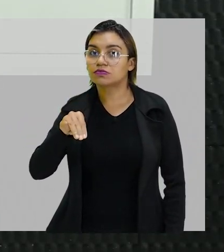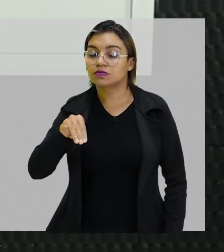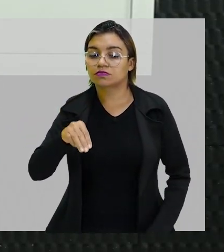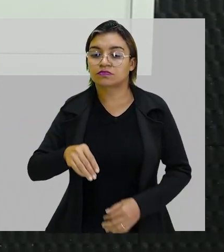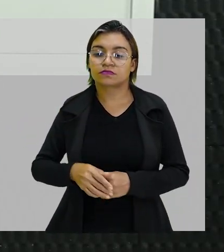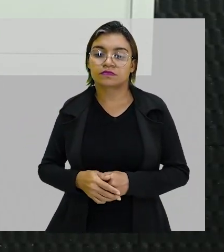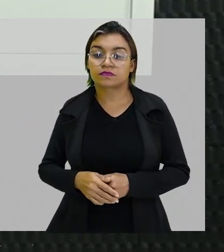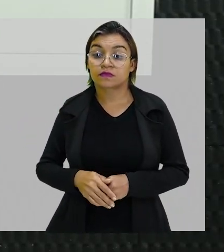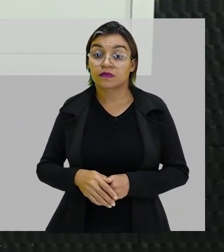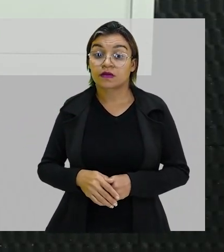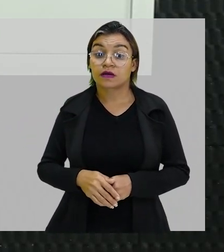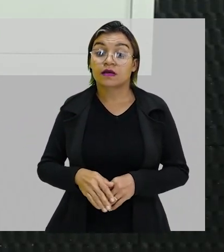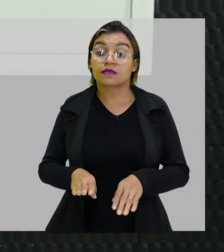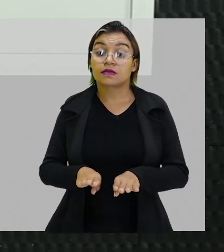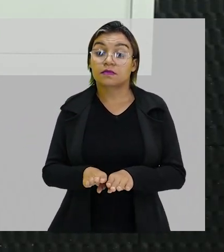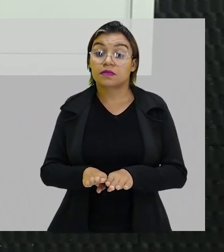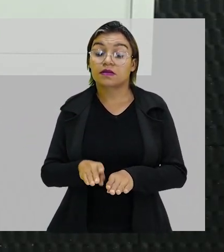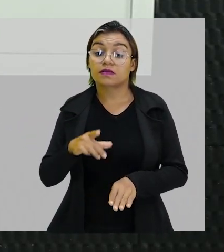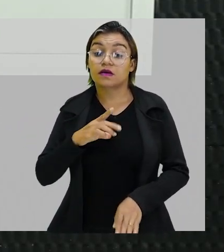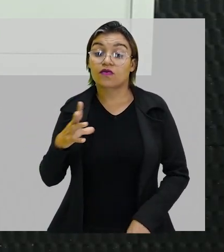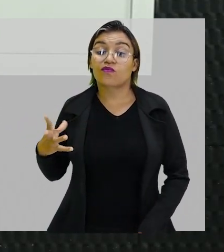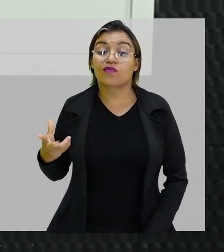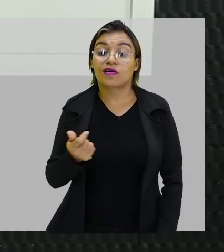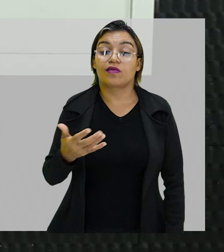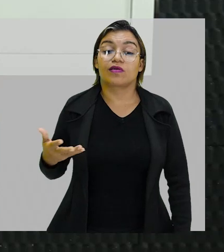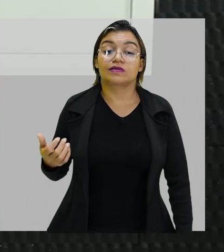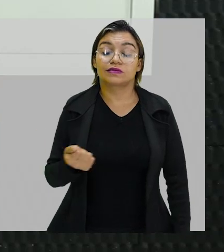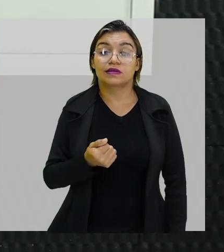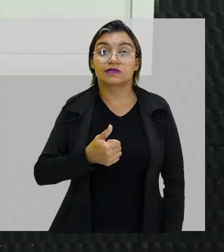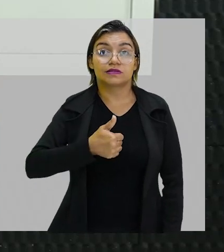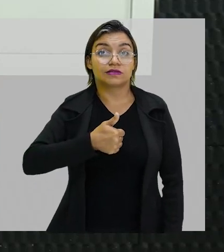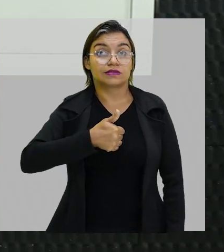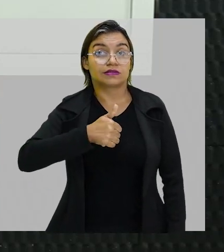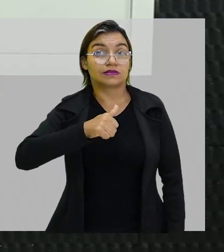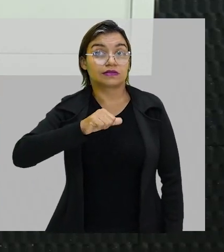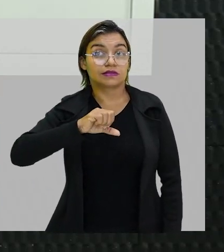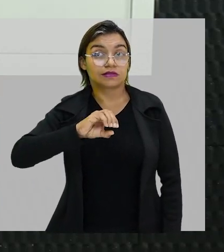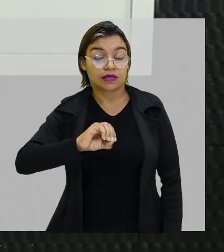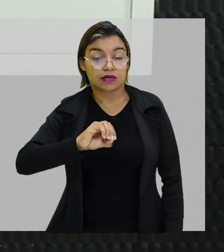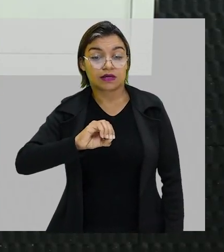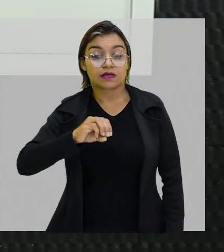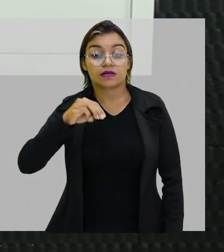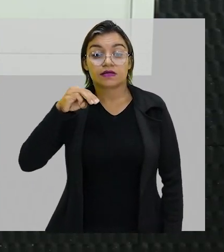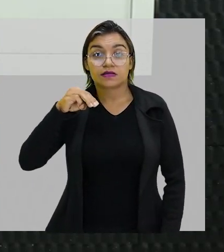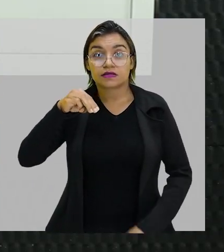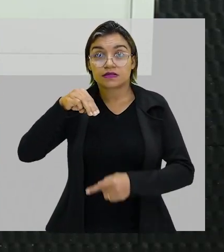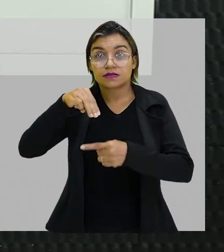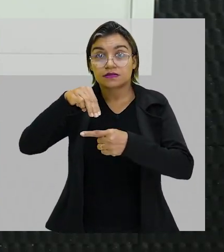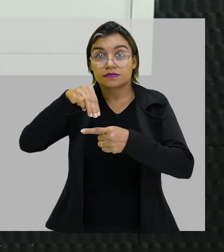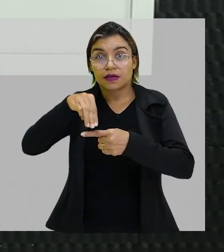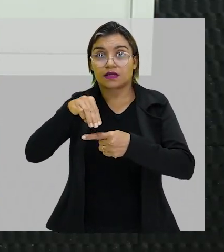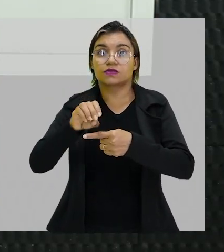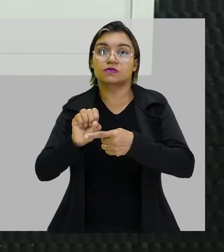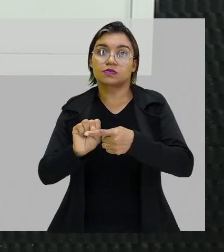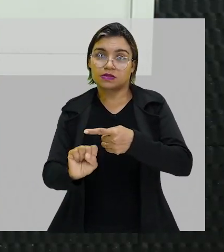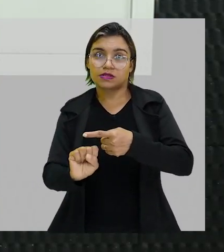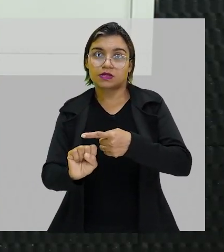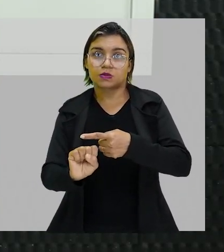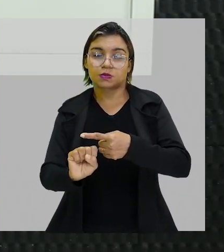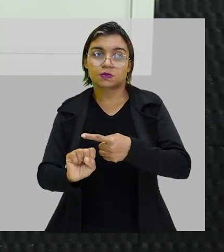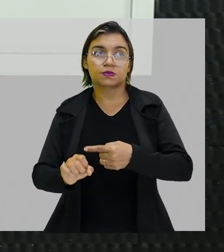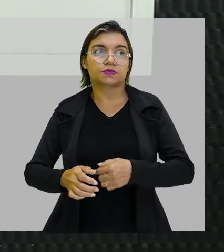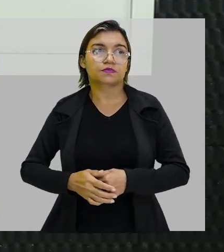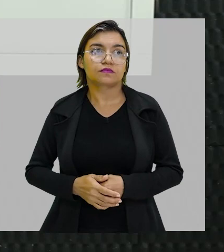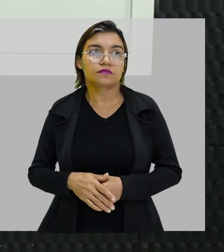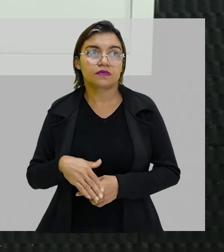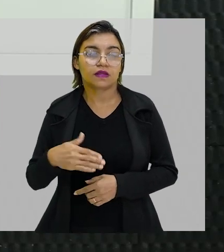E tem velocidade de 10 metros por segundo. Ok? Então esse arame ele se